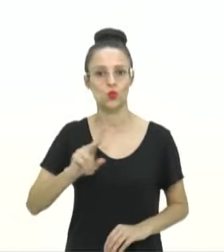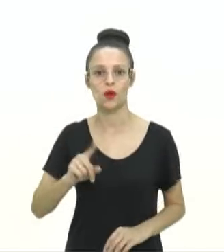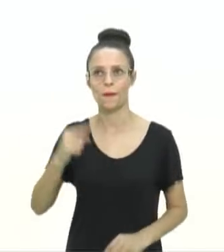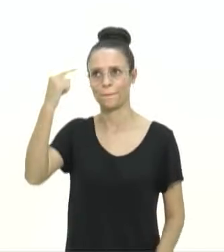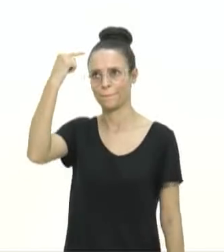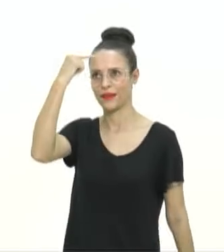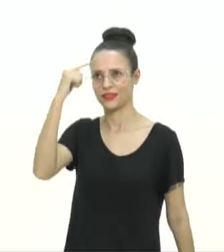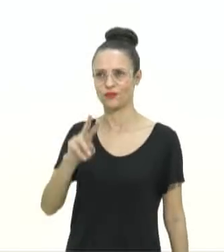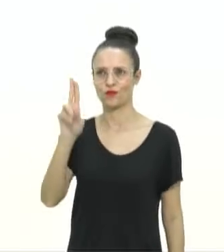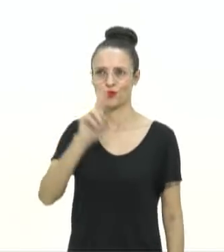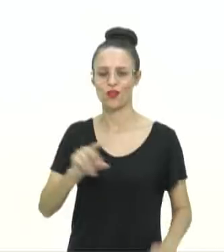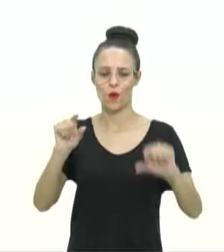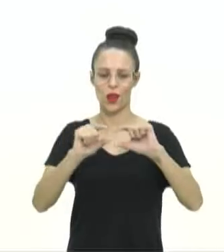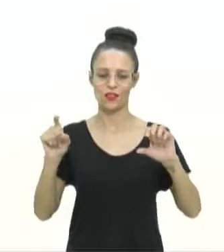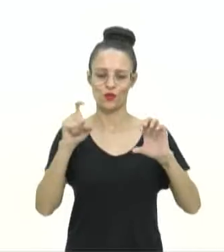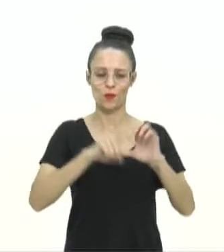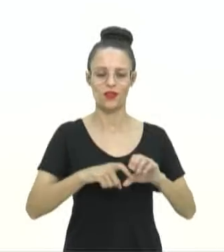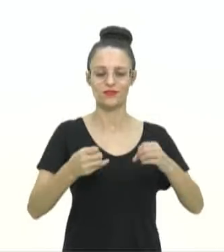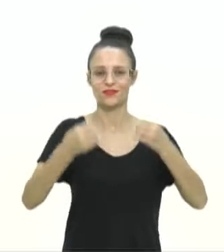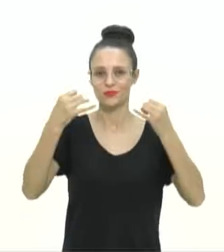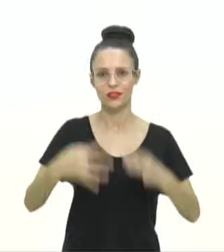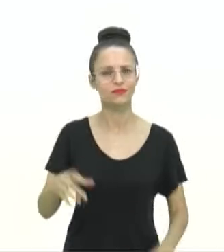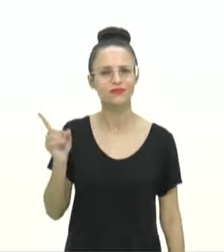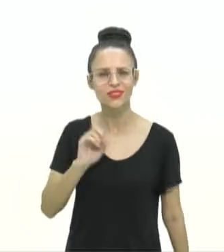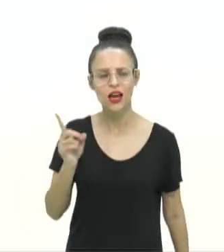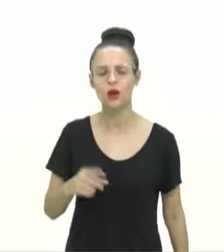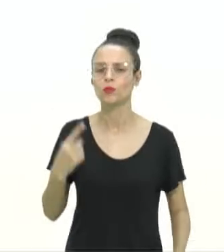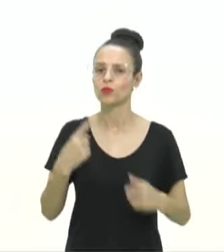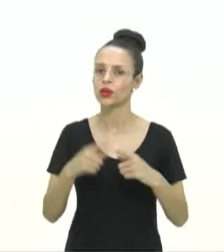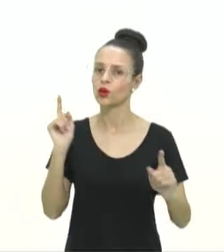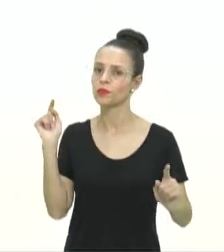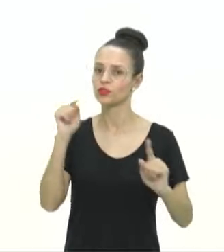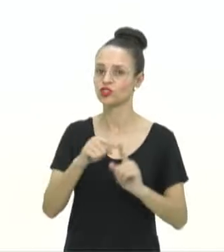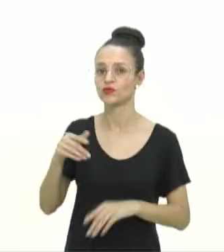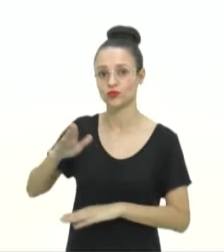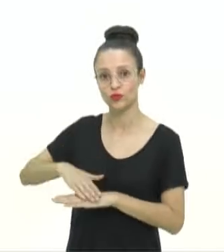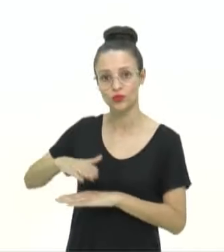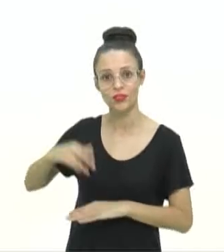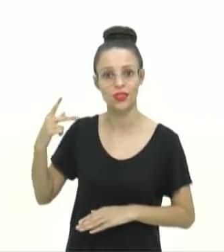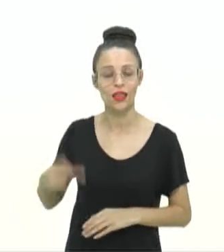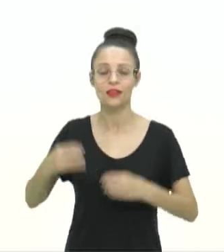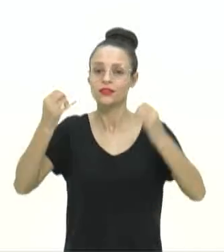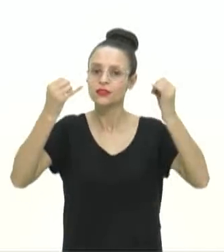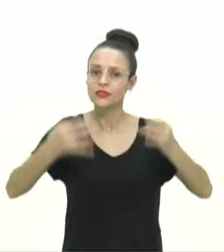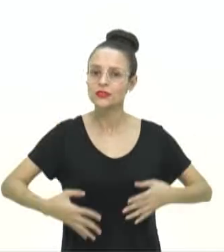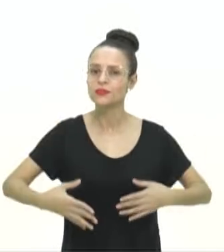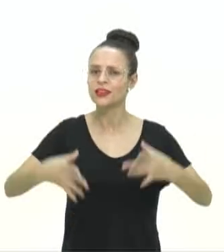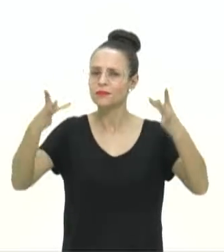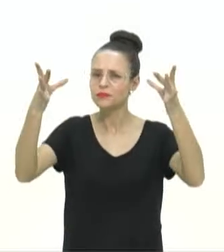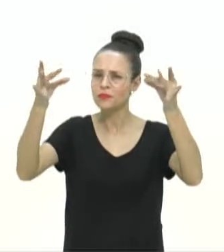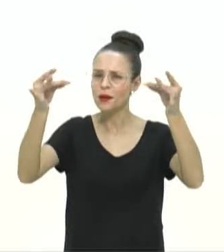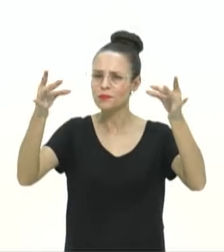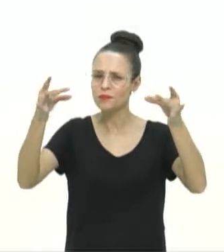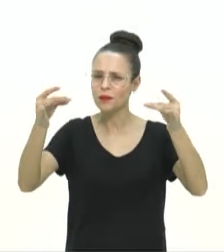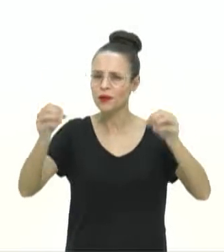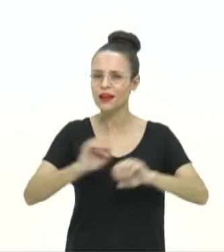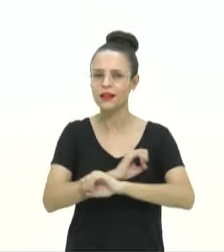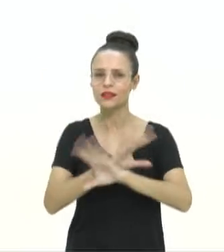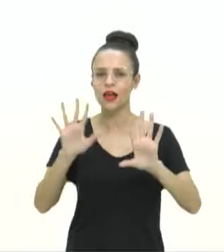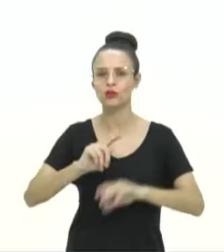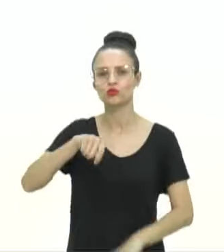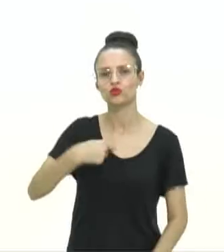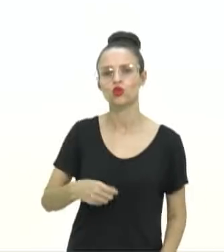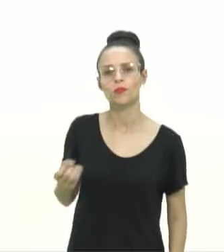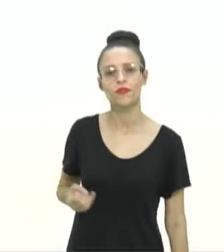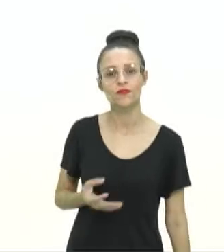subordinadas adjetivas, explicativas, mas partiu do objetivo do escritor em descrever bem o trajeto feito,